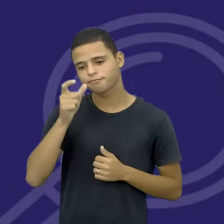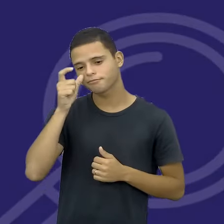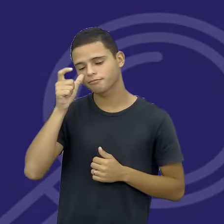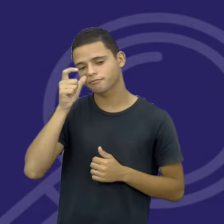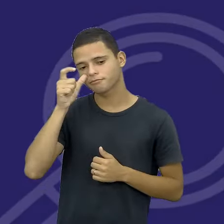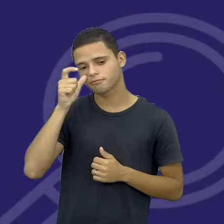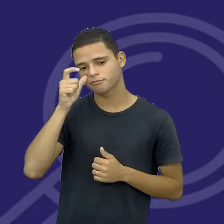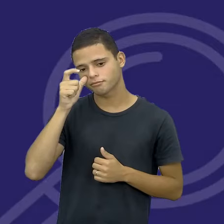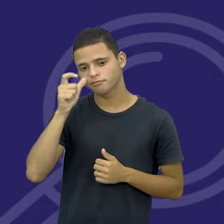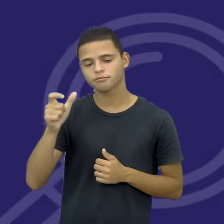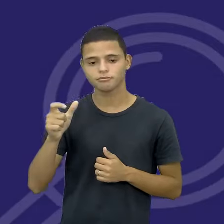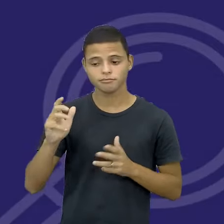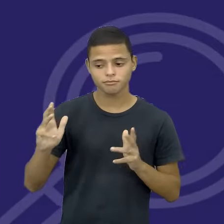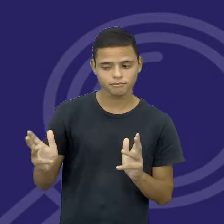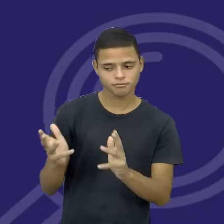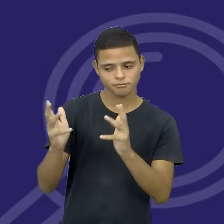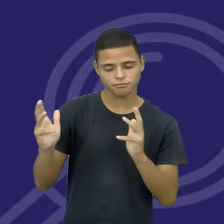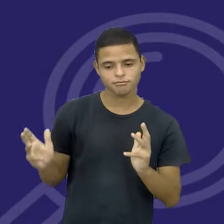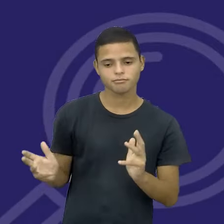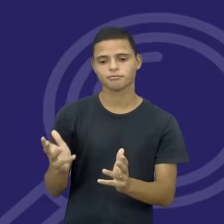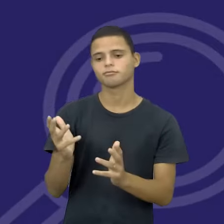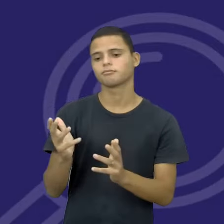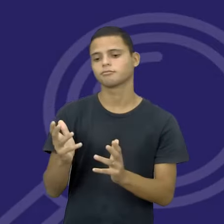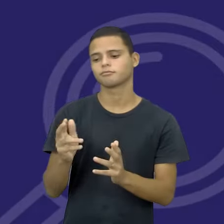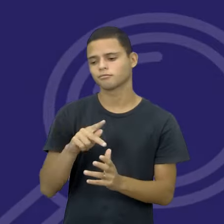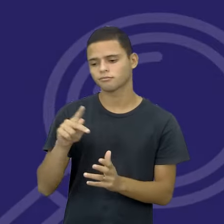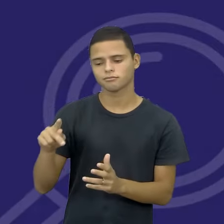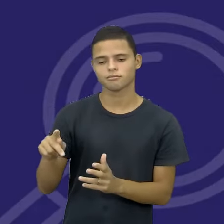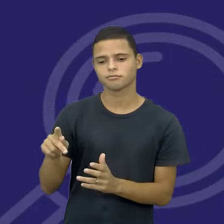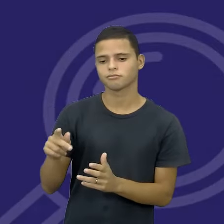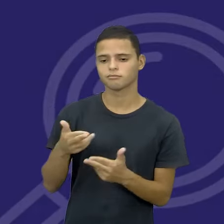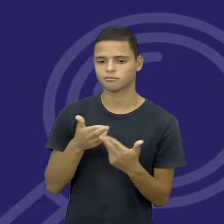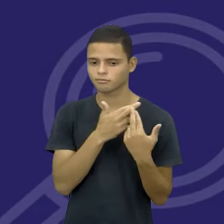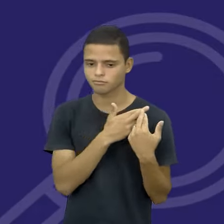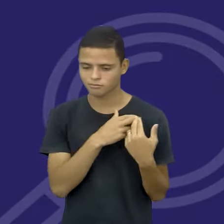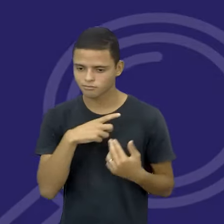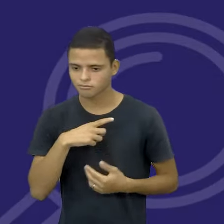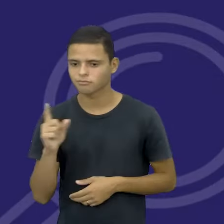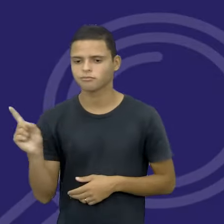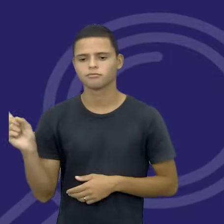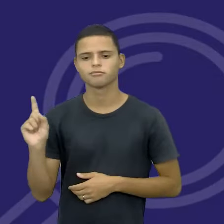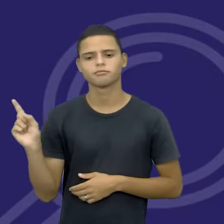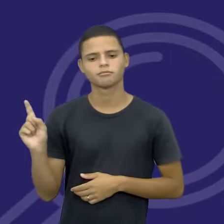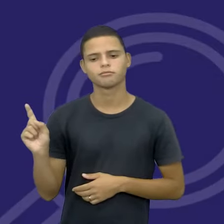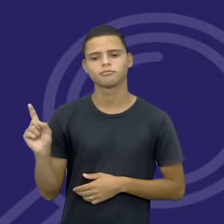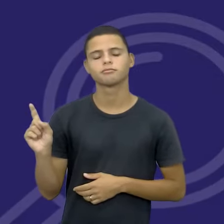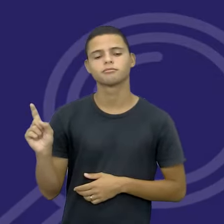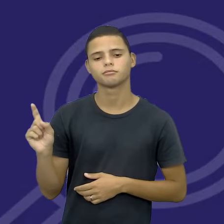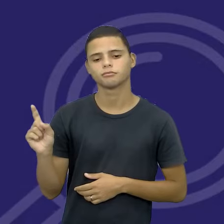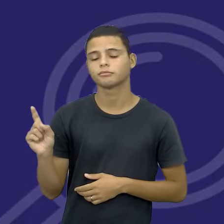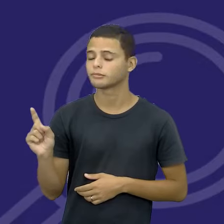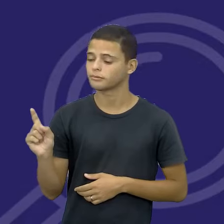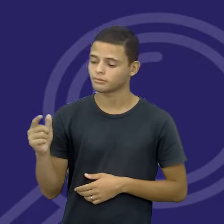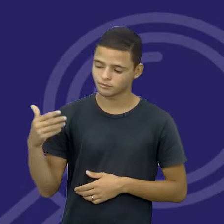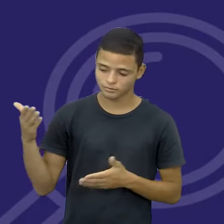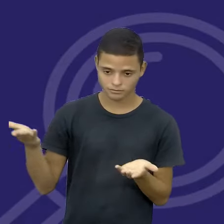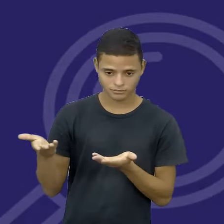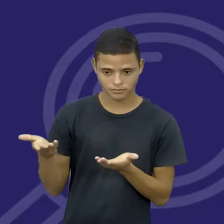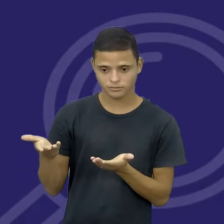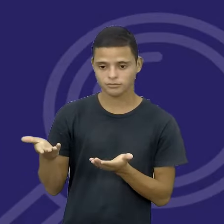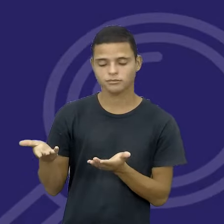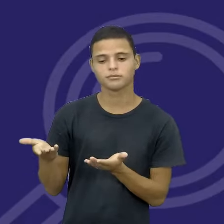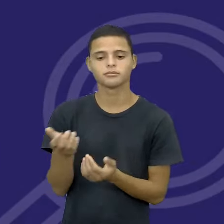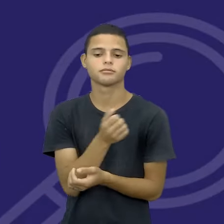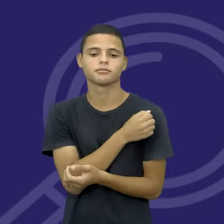Observar e incentivar, etapa em que o professor não tem mais o papel de transmissor do conhecimento. Enquanto os estudantes em grupo buscam resolver